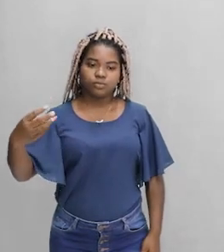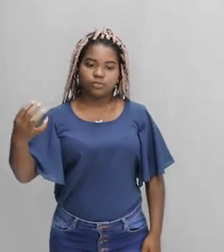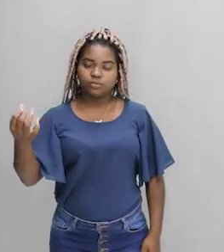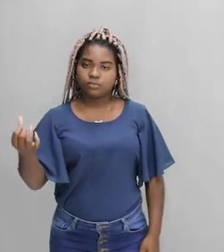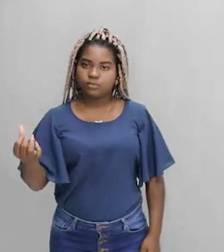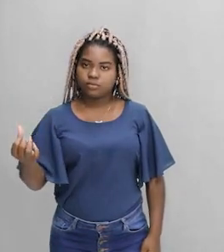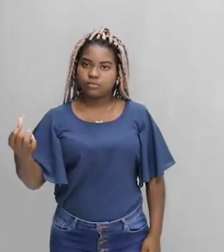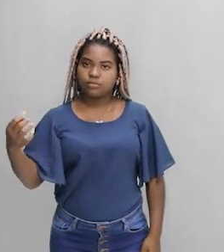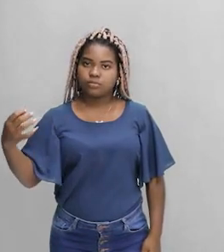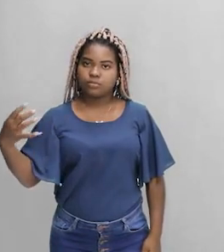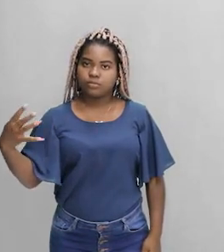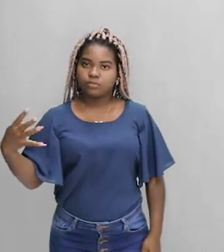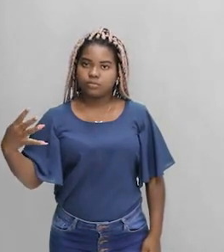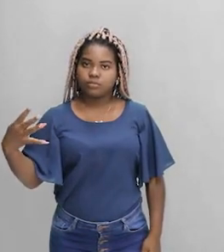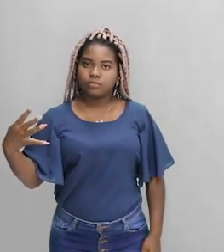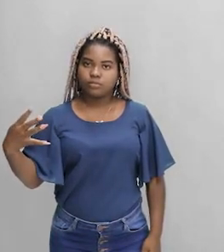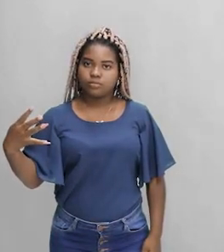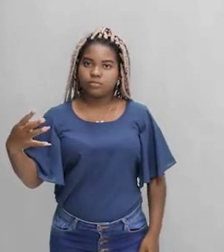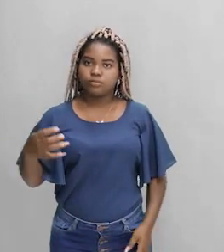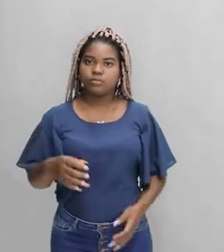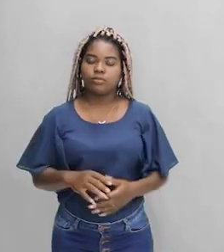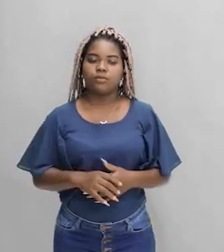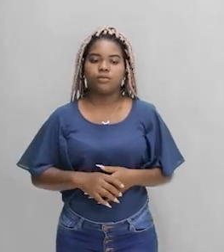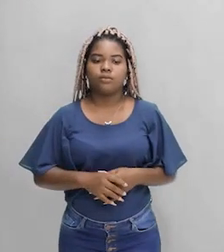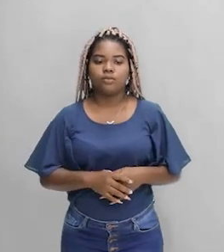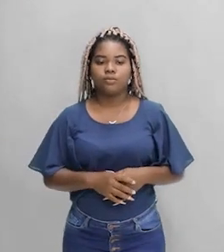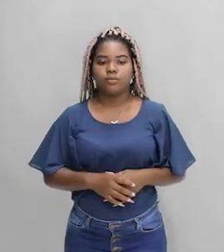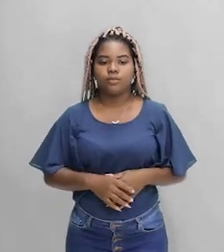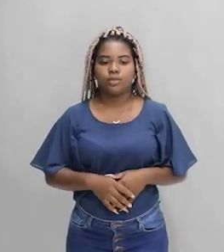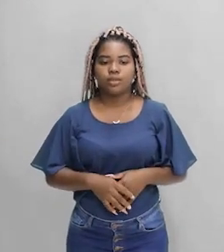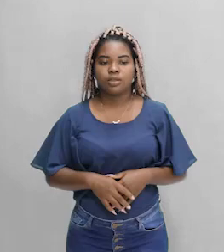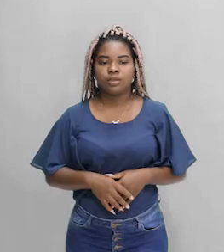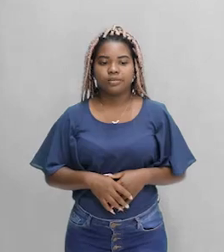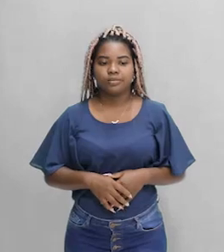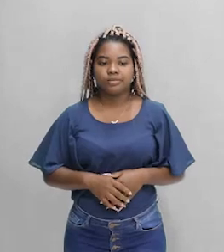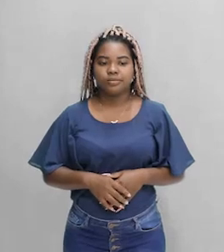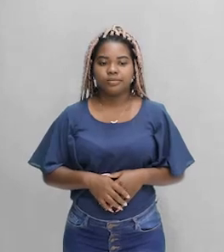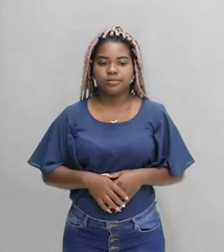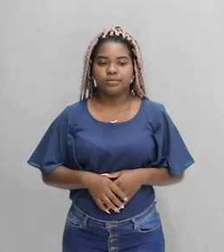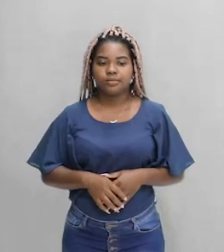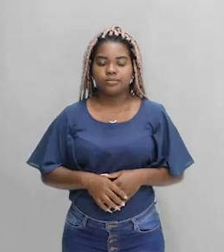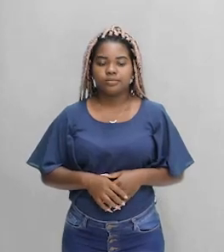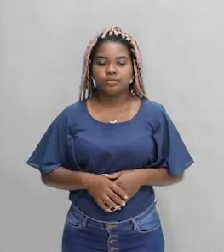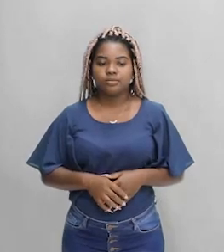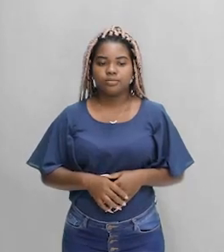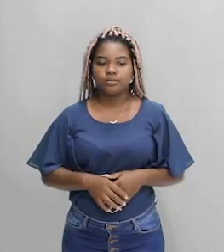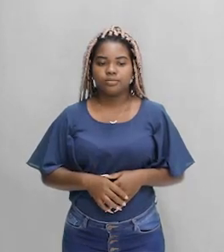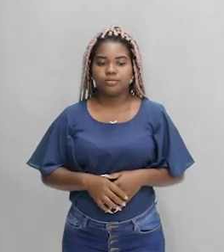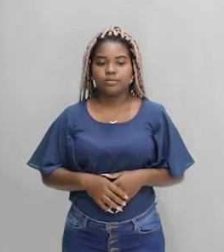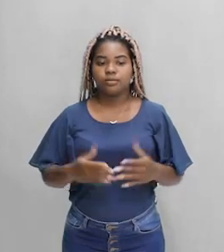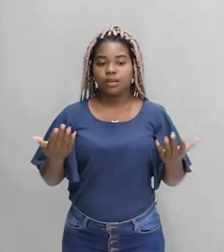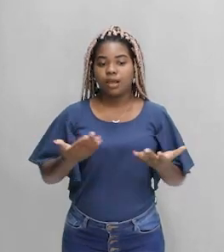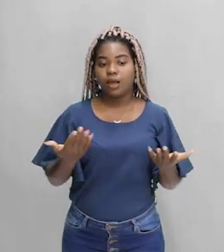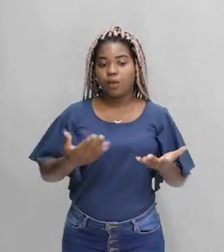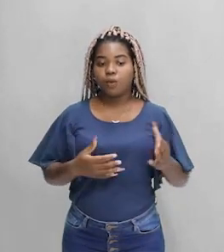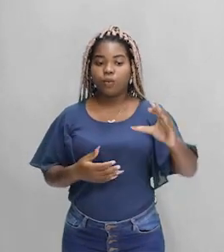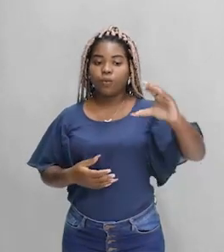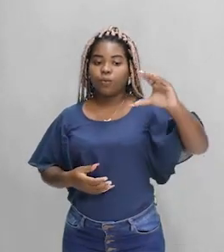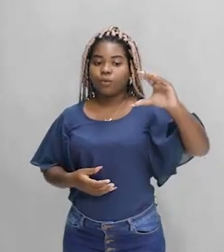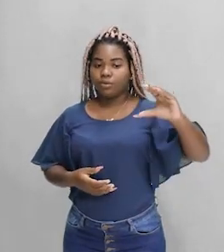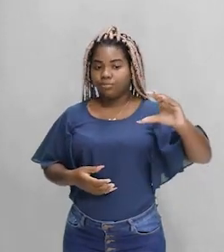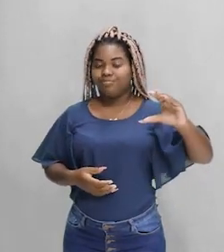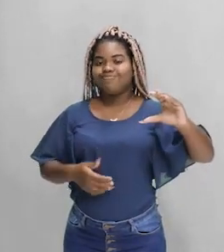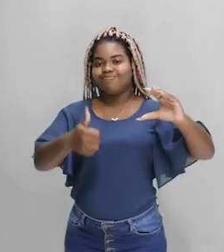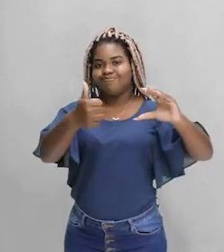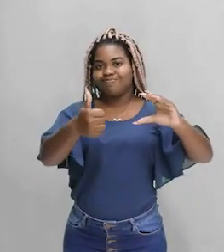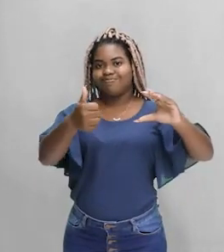terceira, ou seja, 4 vezes 4 vezes 4. Isso resulta no 64. Agora, o nosso objetivo é calcular